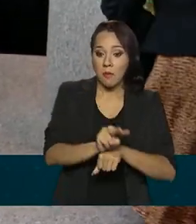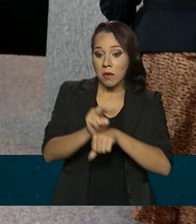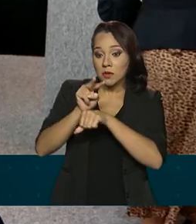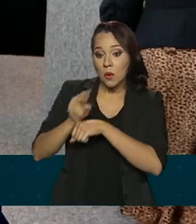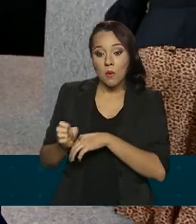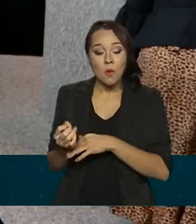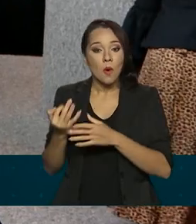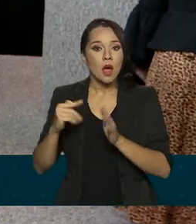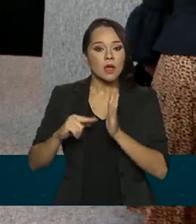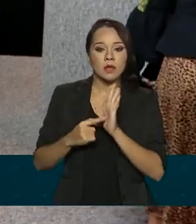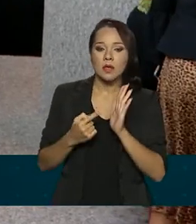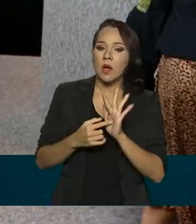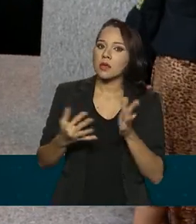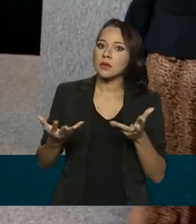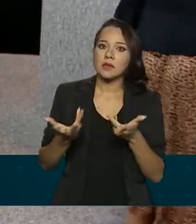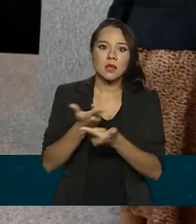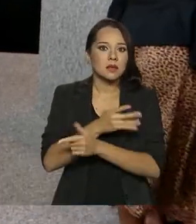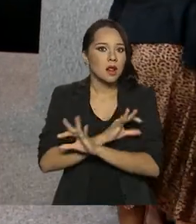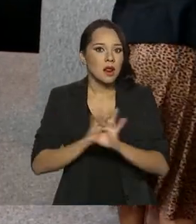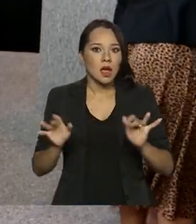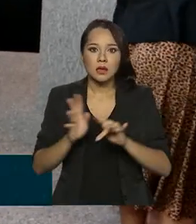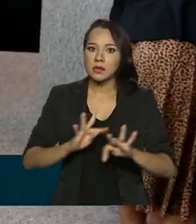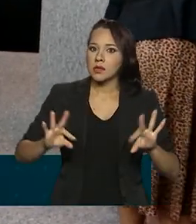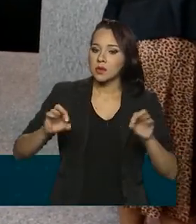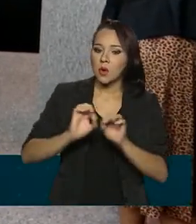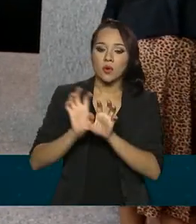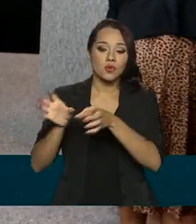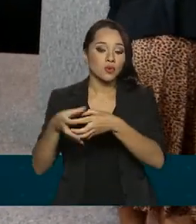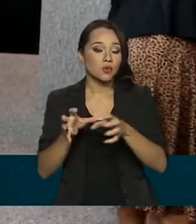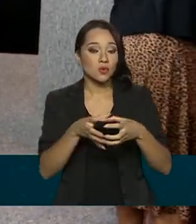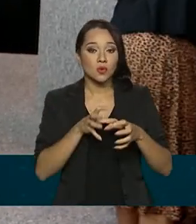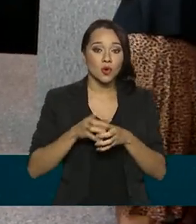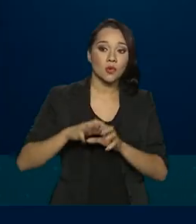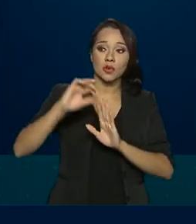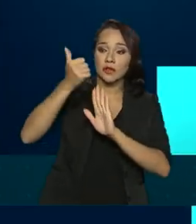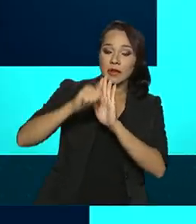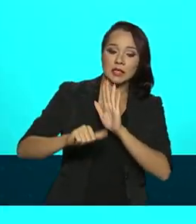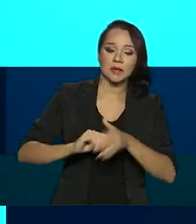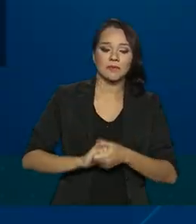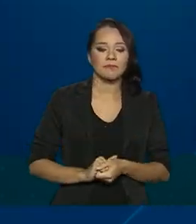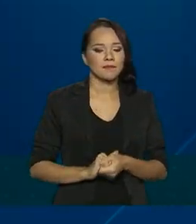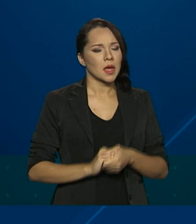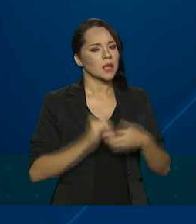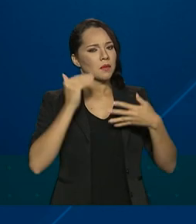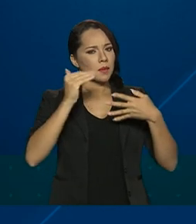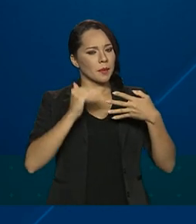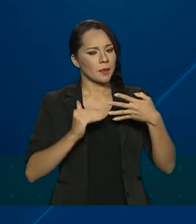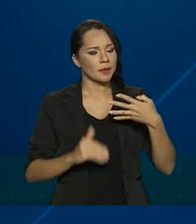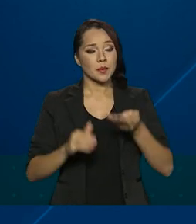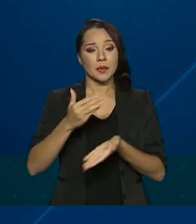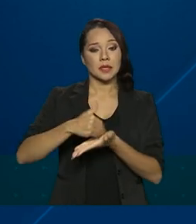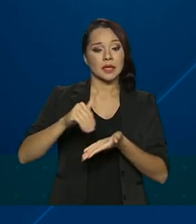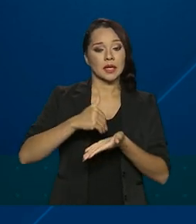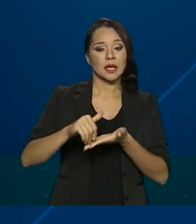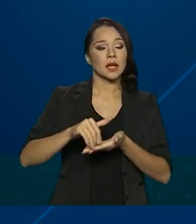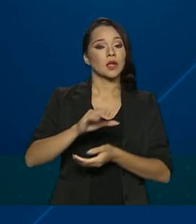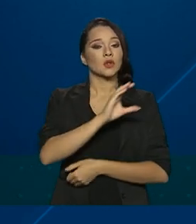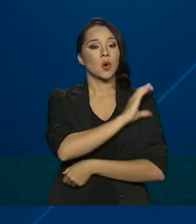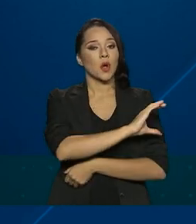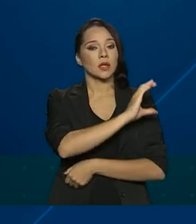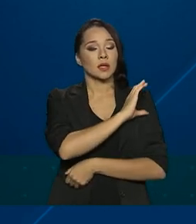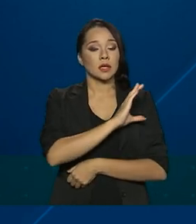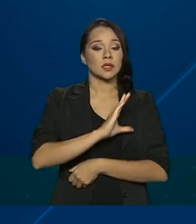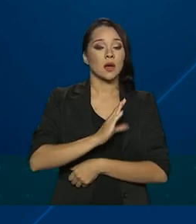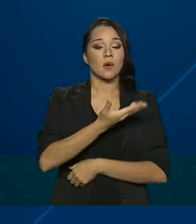e tem notas excelentes em todos os órgãos de avaliação na classificação feita pela secretaria de coordenação